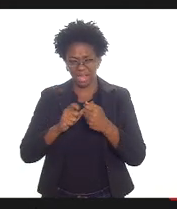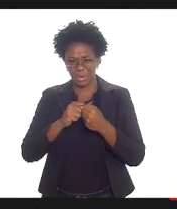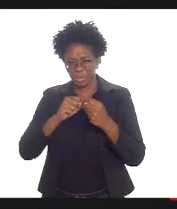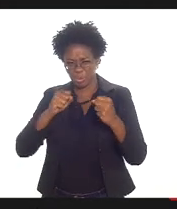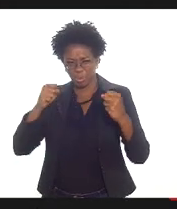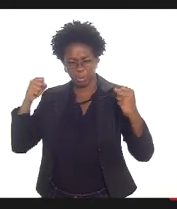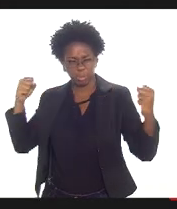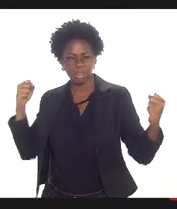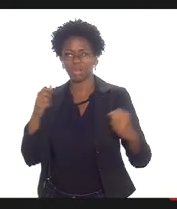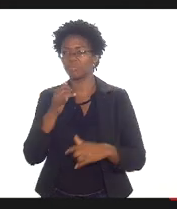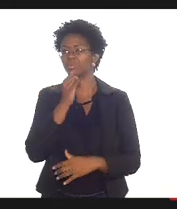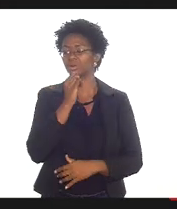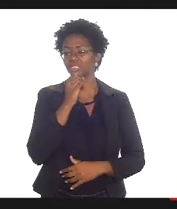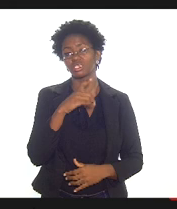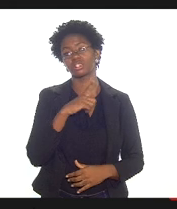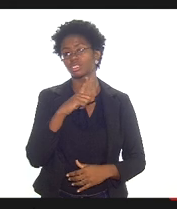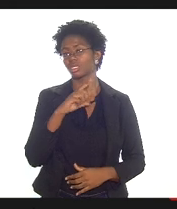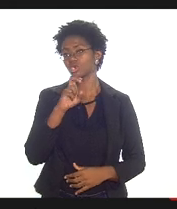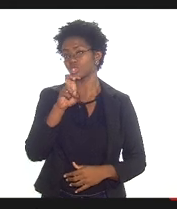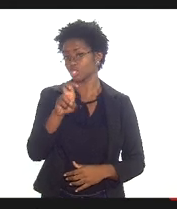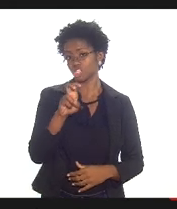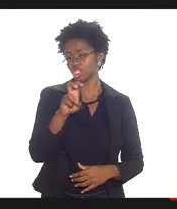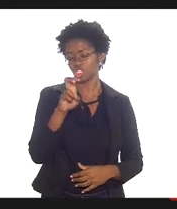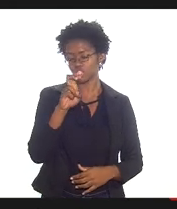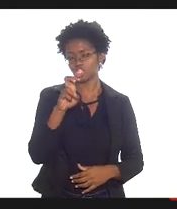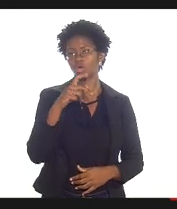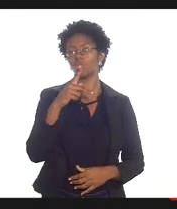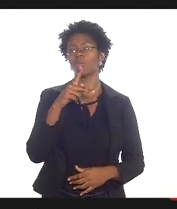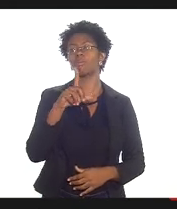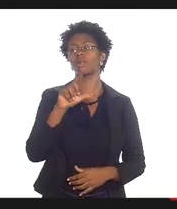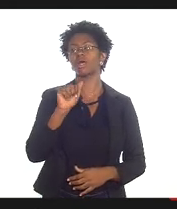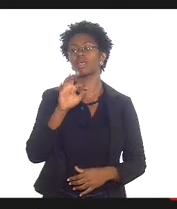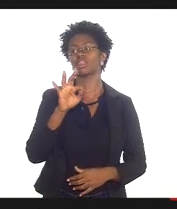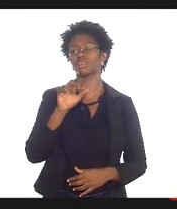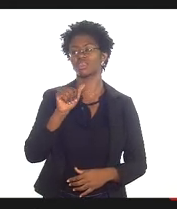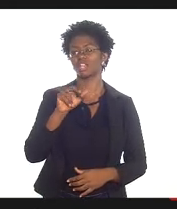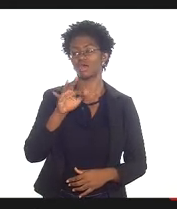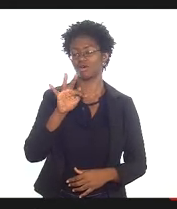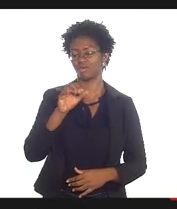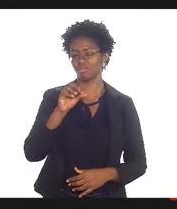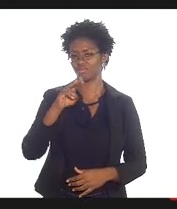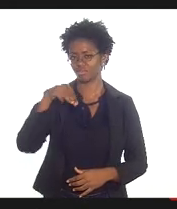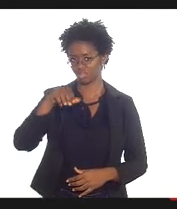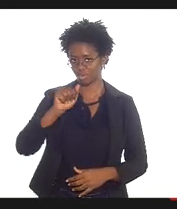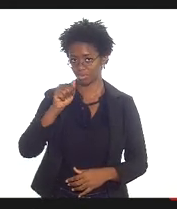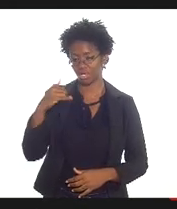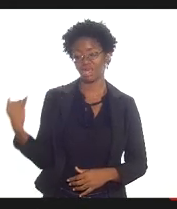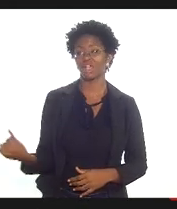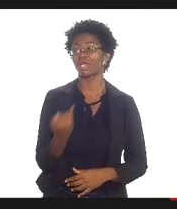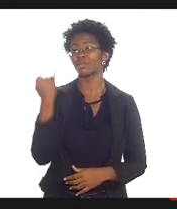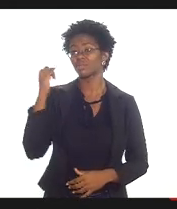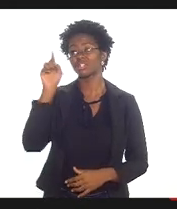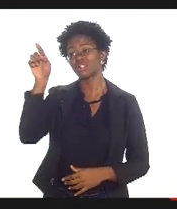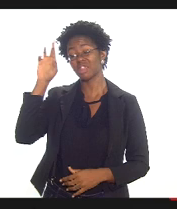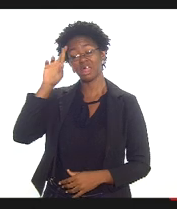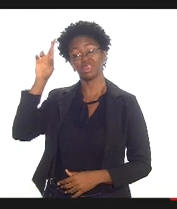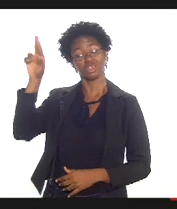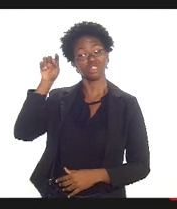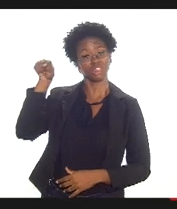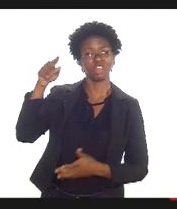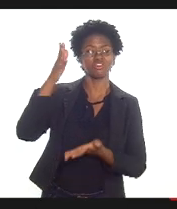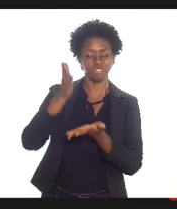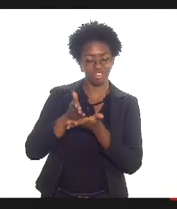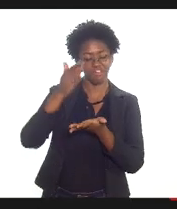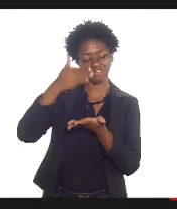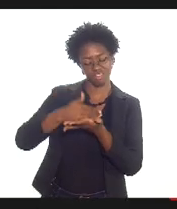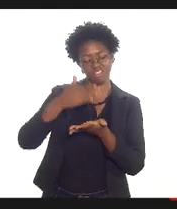se ele tem 5 plataformas, é interessante para o concessionário querer dividir esse campo em